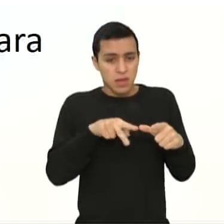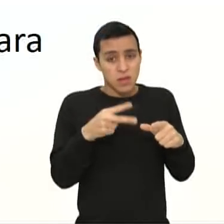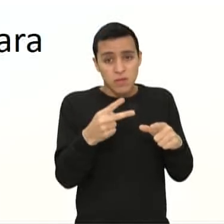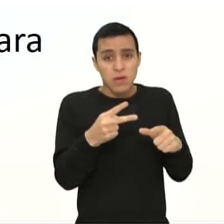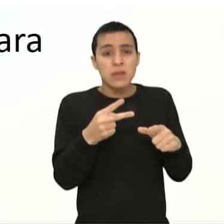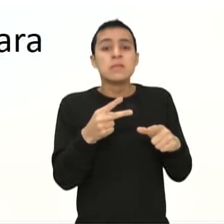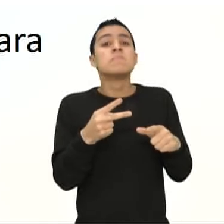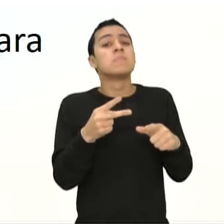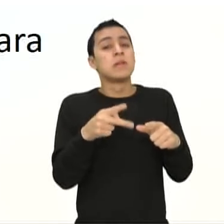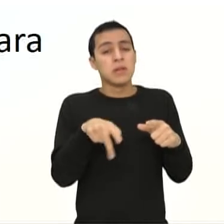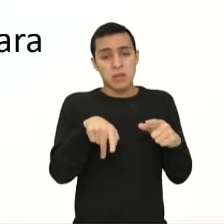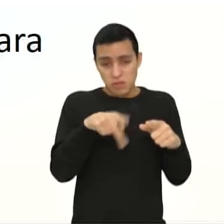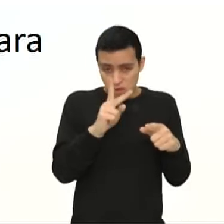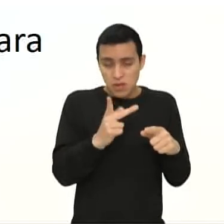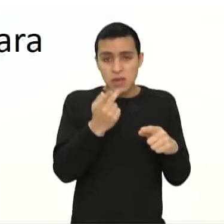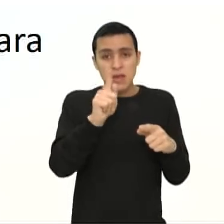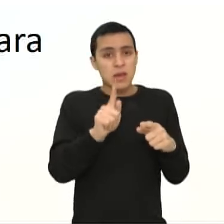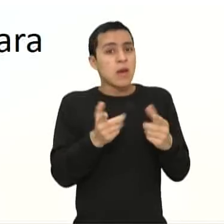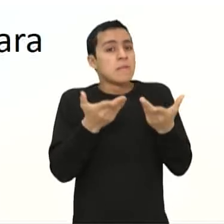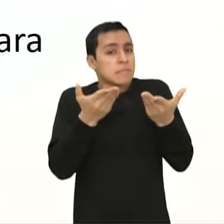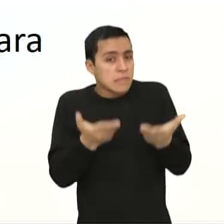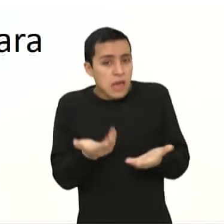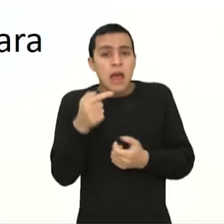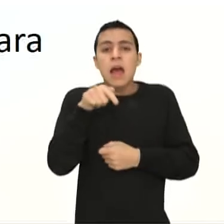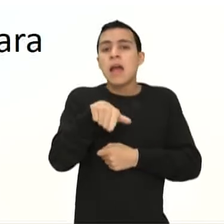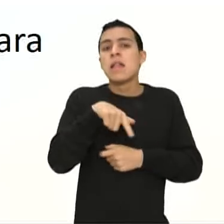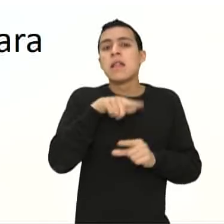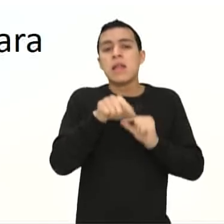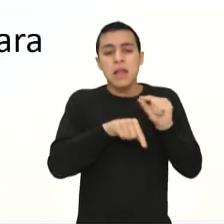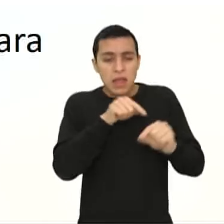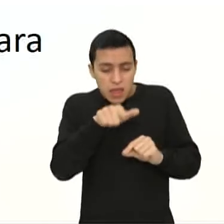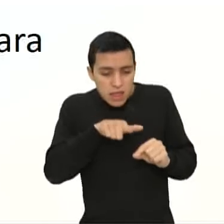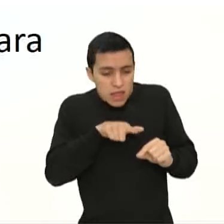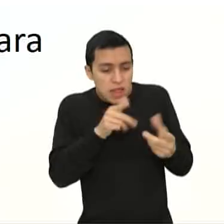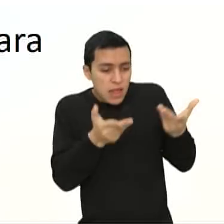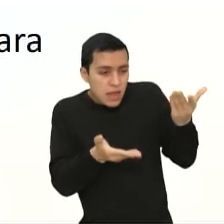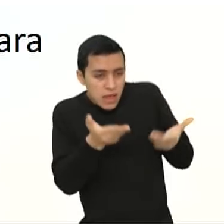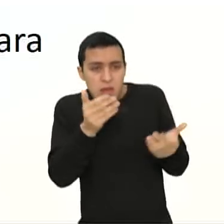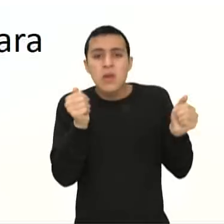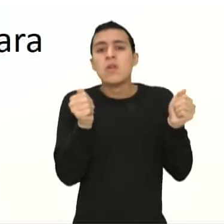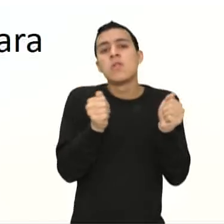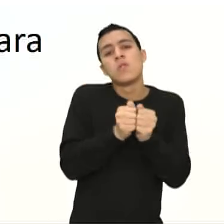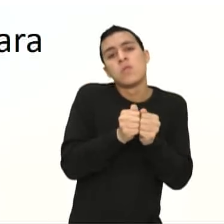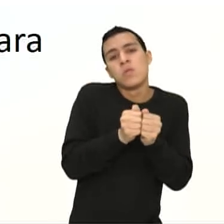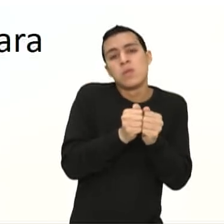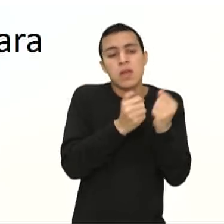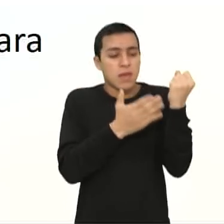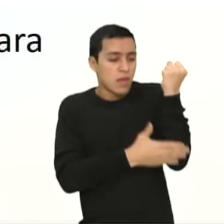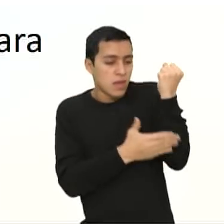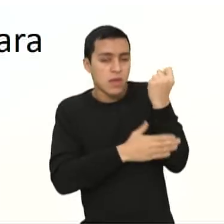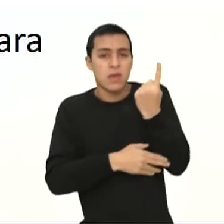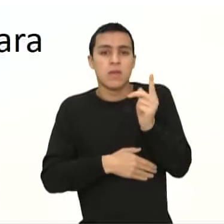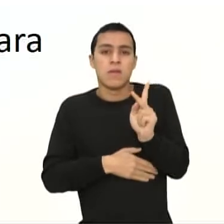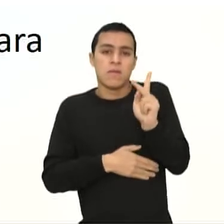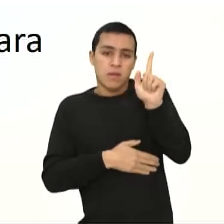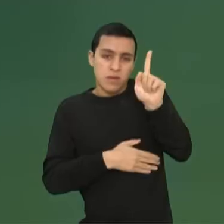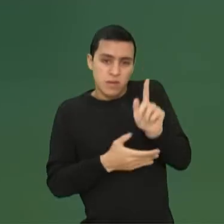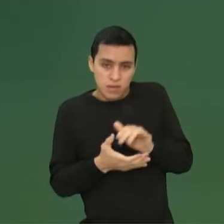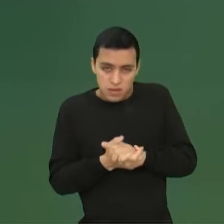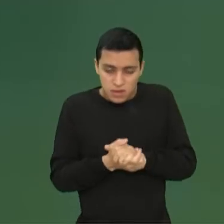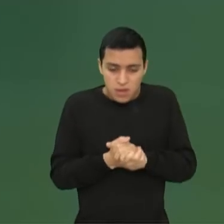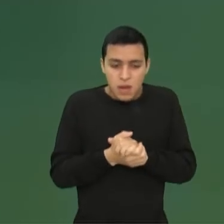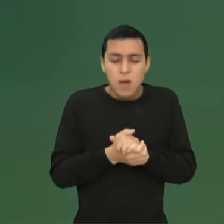melões, 2 quilos. Aqui eu já tenho um pezinho junto com os abacaxis de 1 kg. Então,